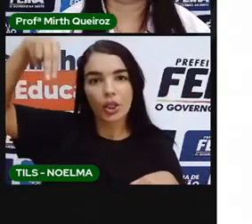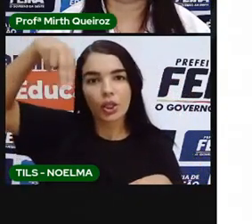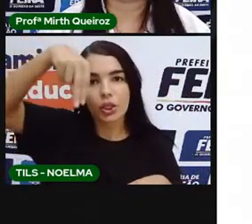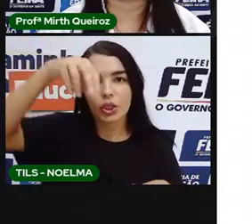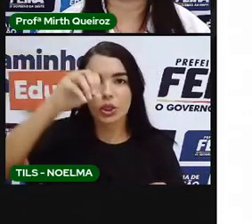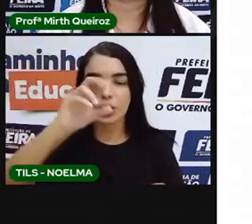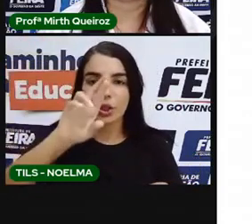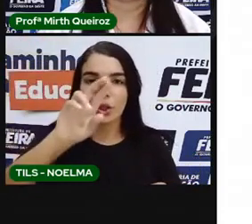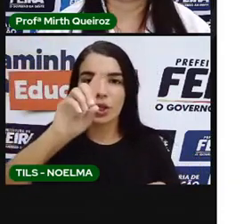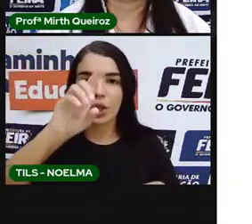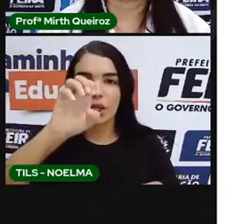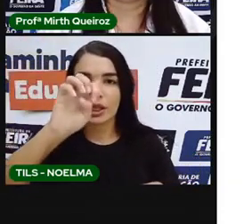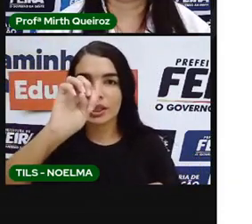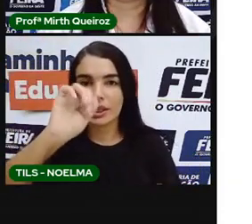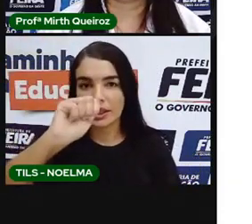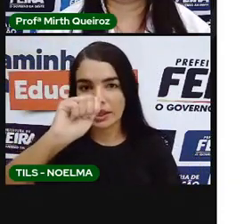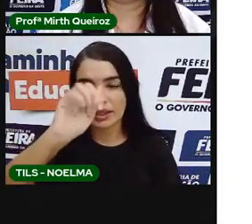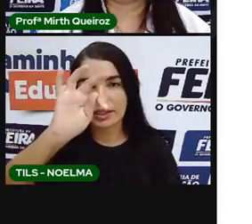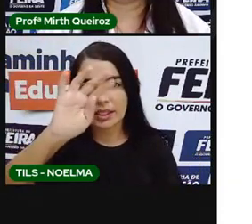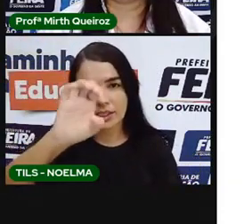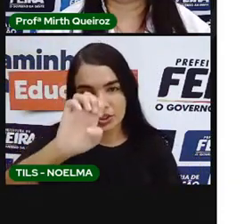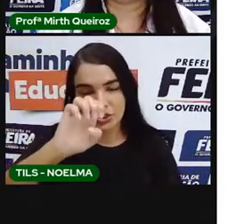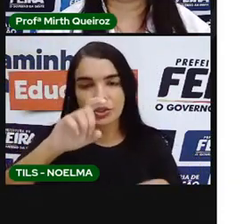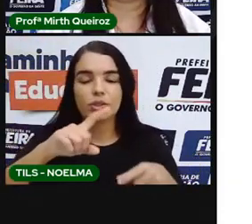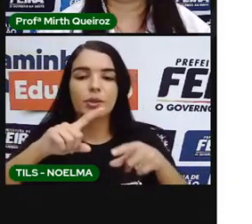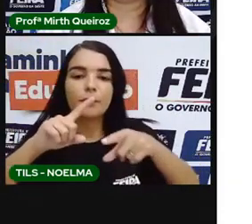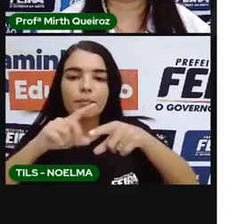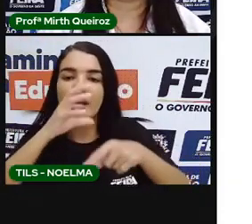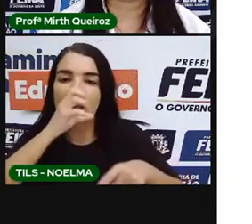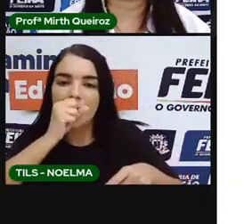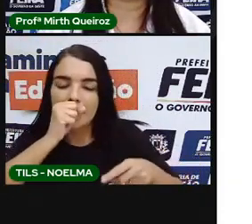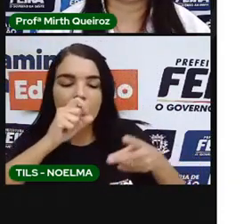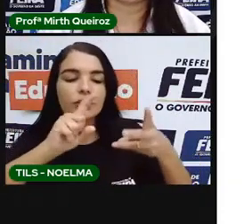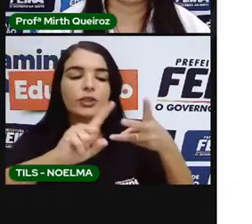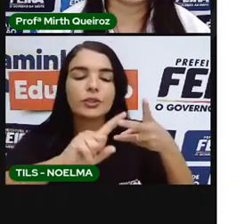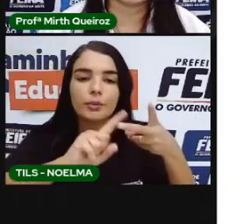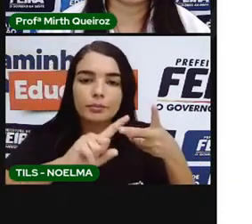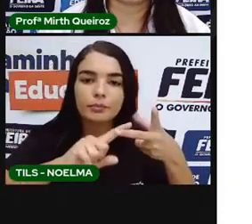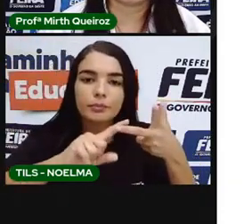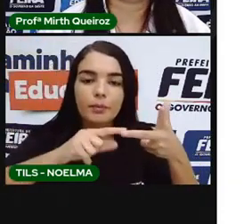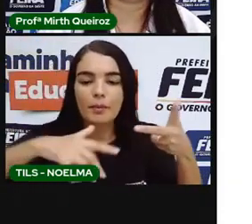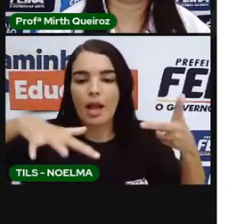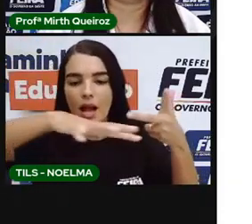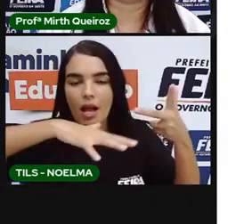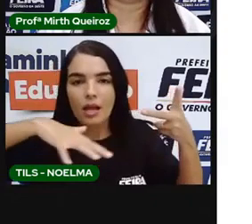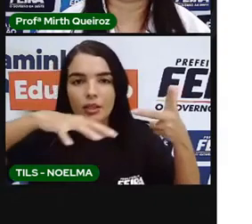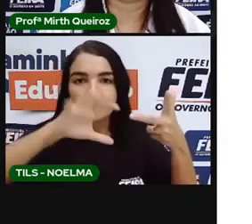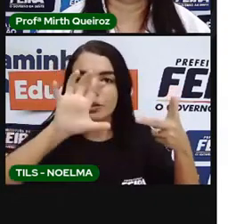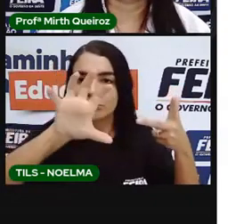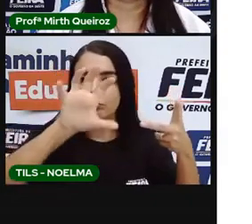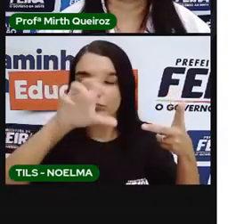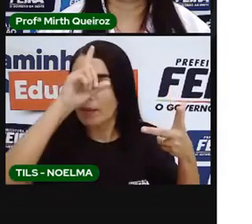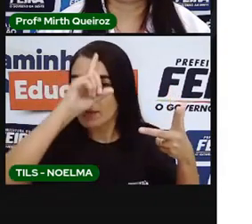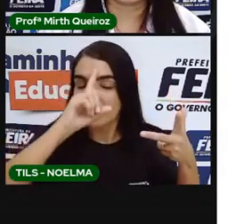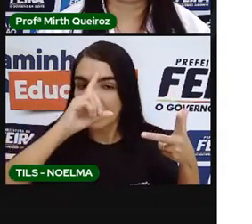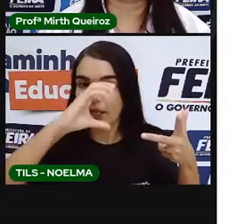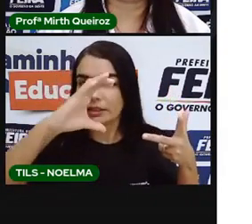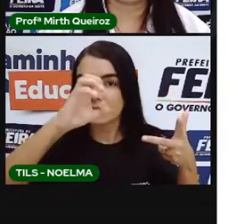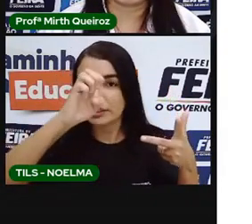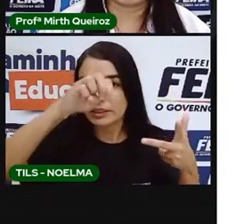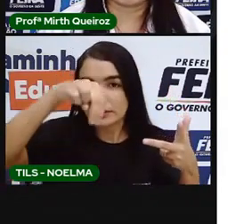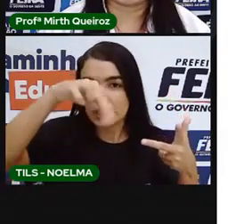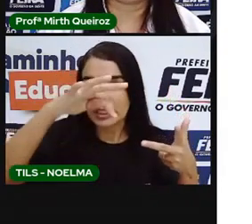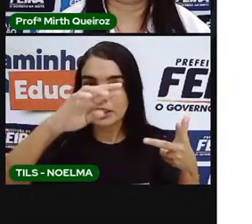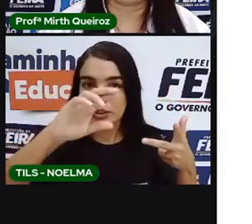alaranjada aqui. Temos aqui no centro aqui a centro-oeste, essa de amarelo.